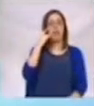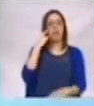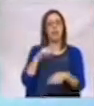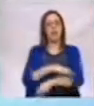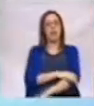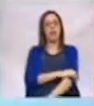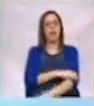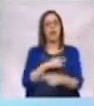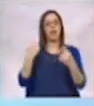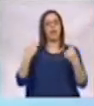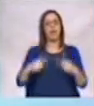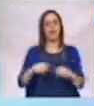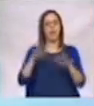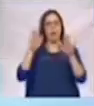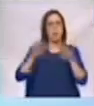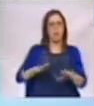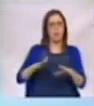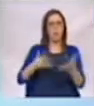Guiné-Bissau, onde convivem